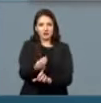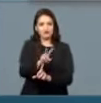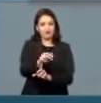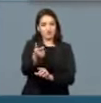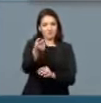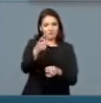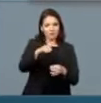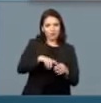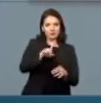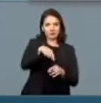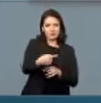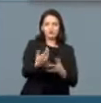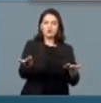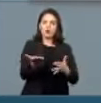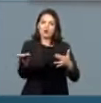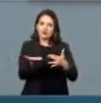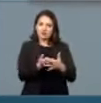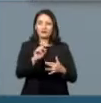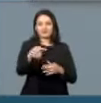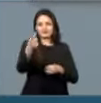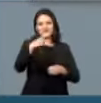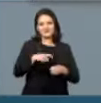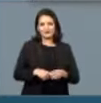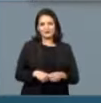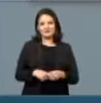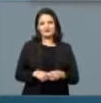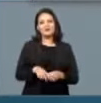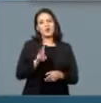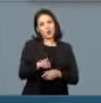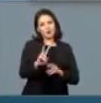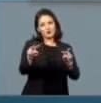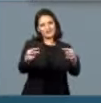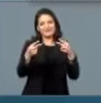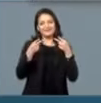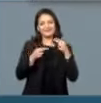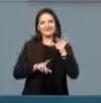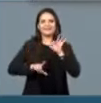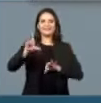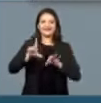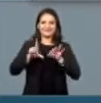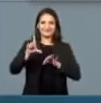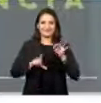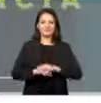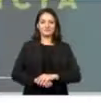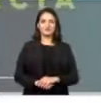rápido intervalo e voltamos em seguida. Enquanto isso, continue conosco aqui na TV Justiça.